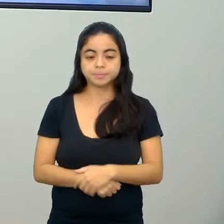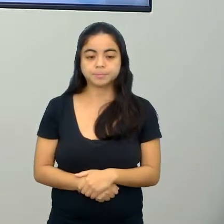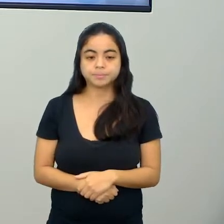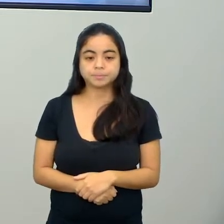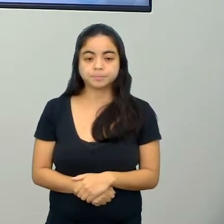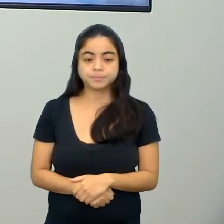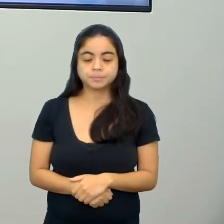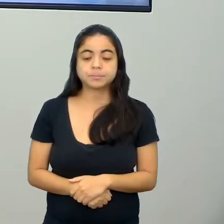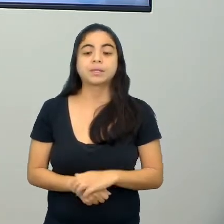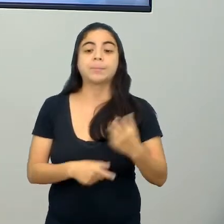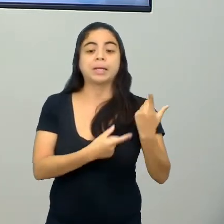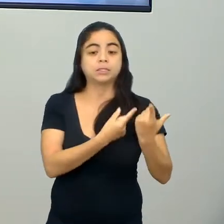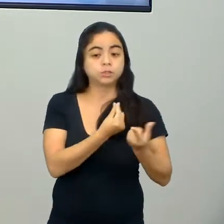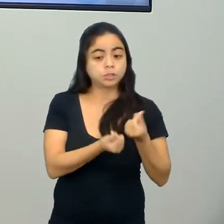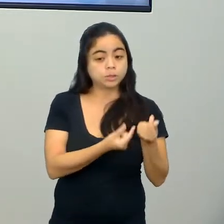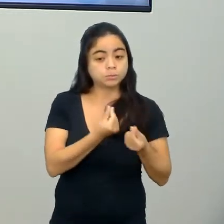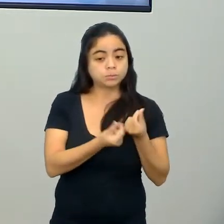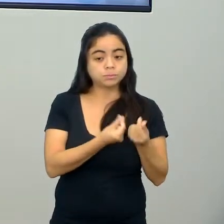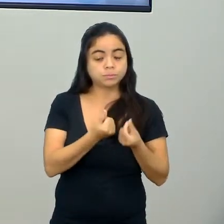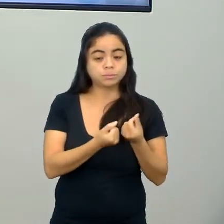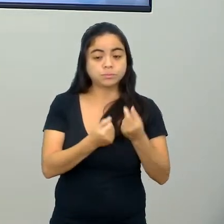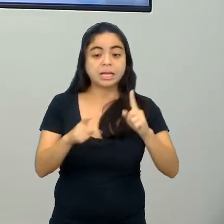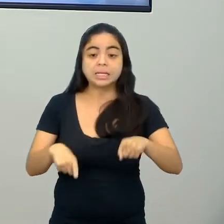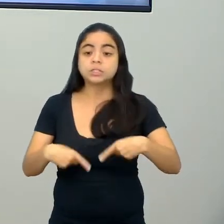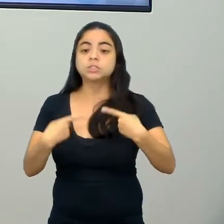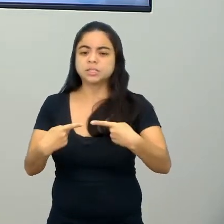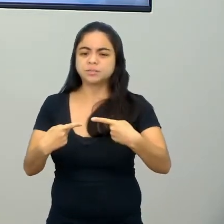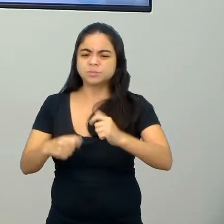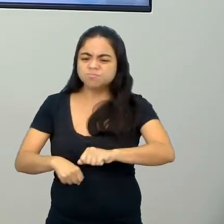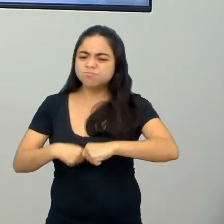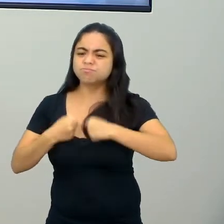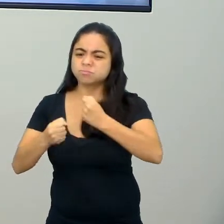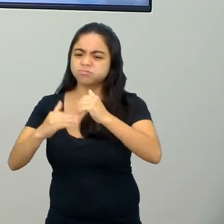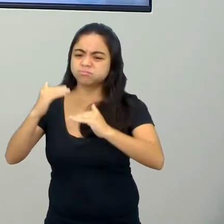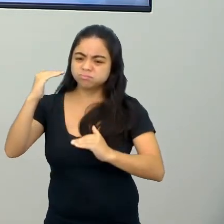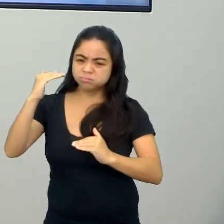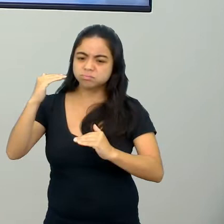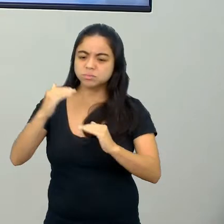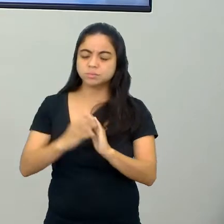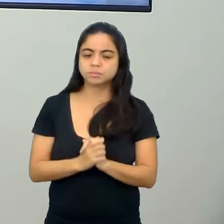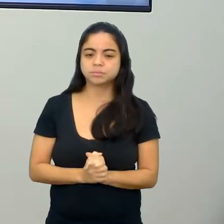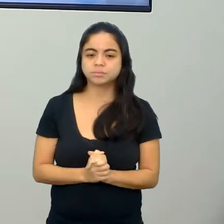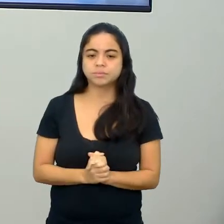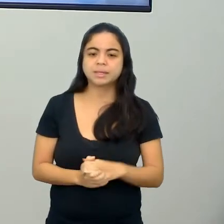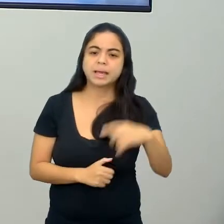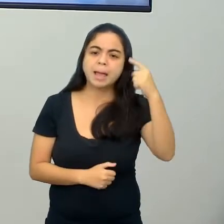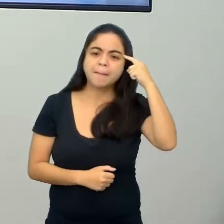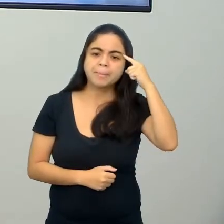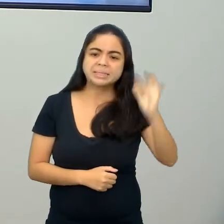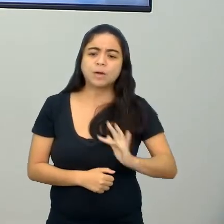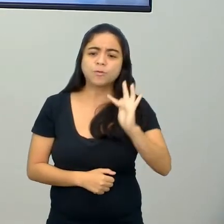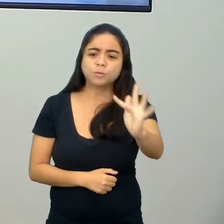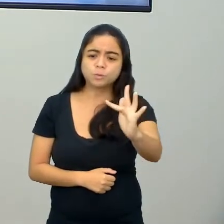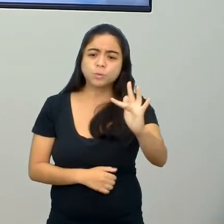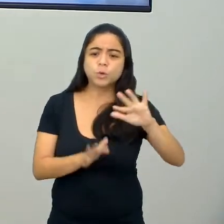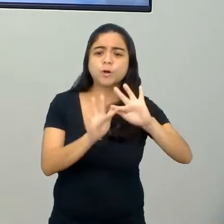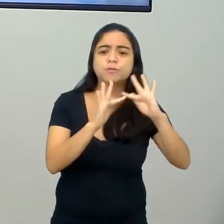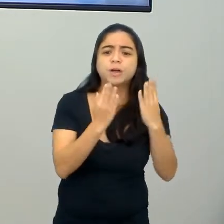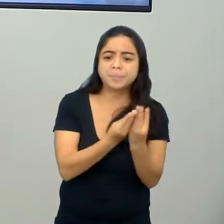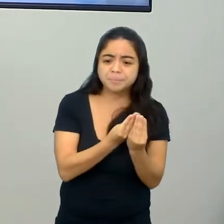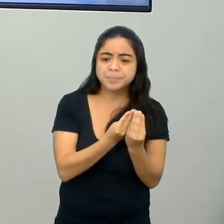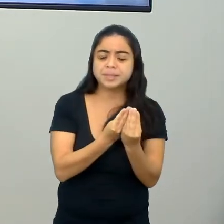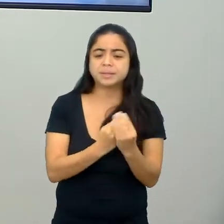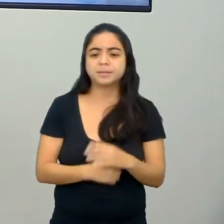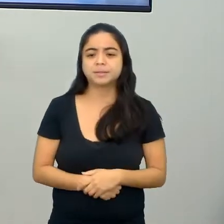também a questão de dinheiro, desafios, enfrentamento de desigualdades, né? Pensar sobre o futuro, famílias e tudo